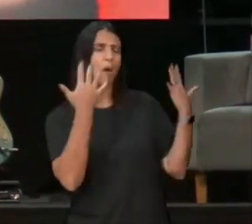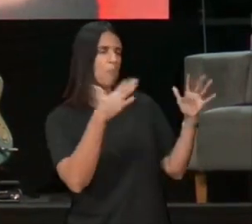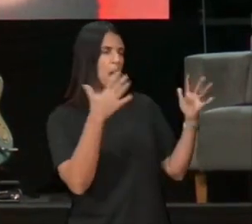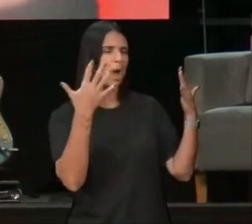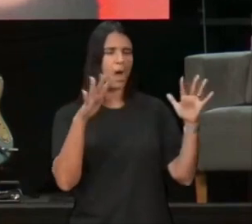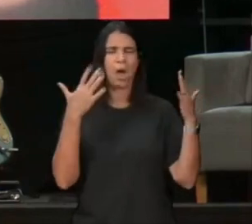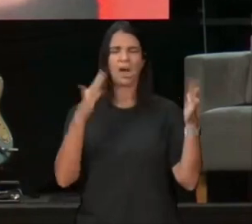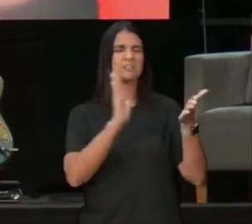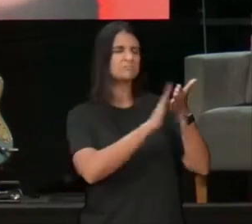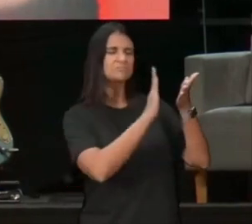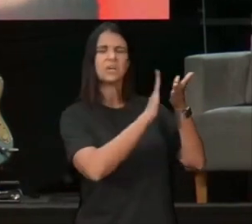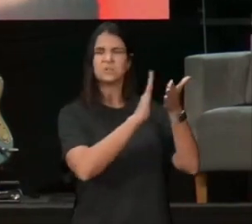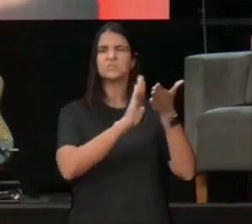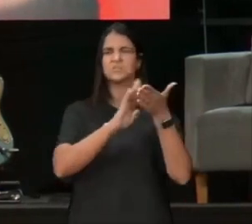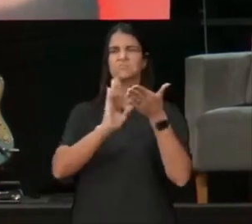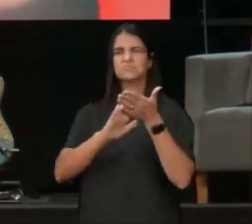gente começa a achar, que a gente é bom demais,